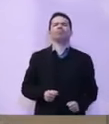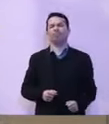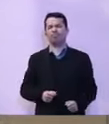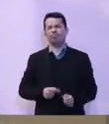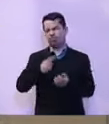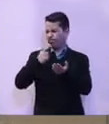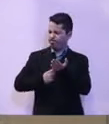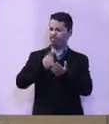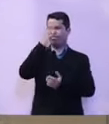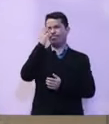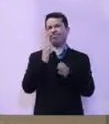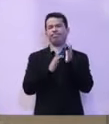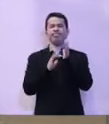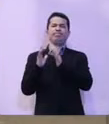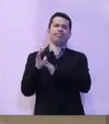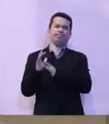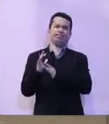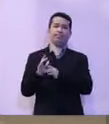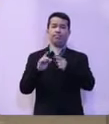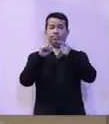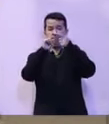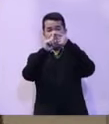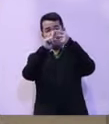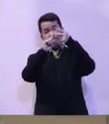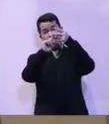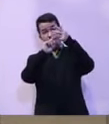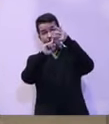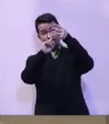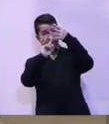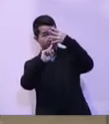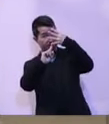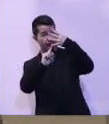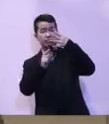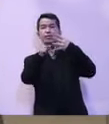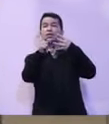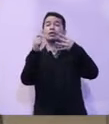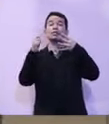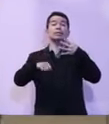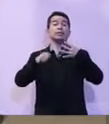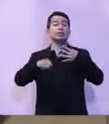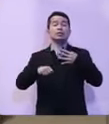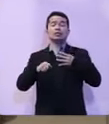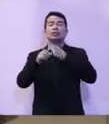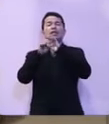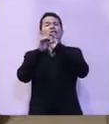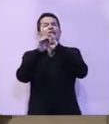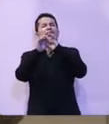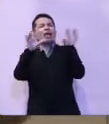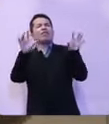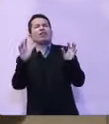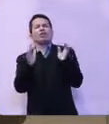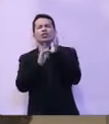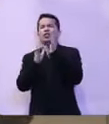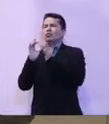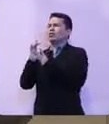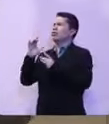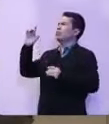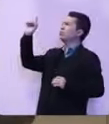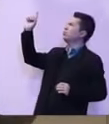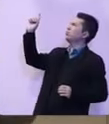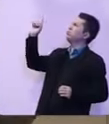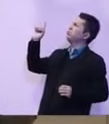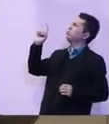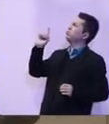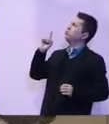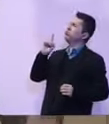tem que fazer é permitir que Jesus transforme a sua vida. Mesmo que isso seja um grande contraste com